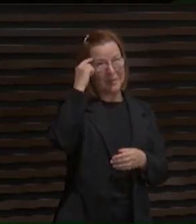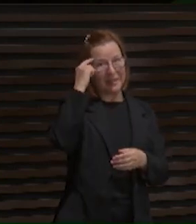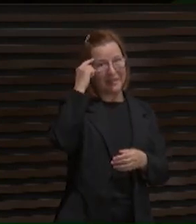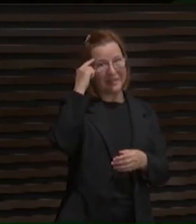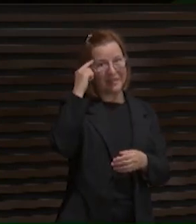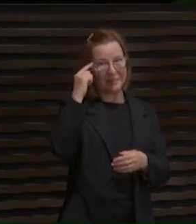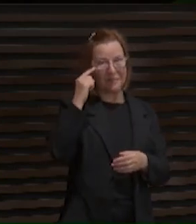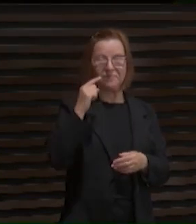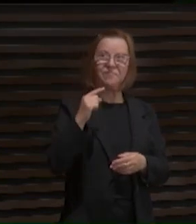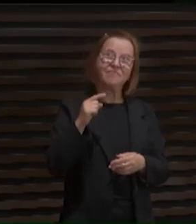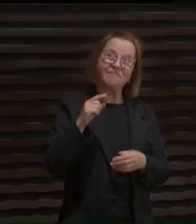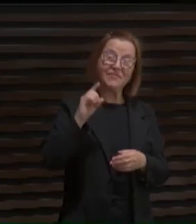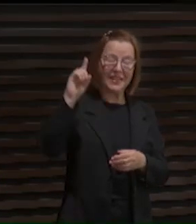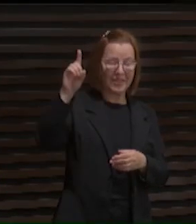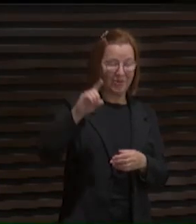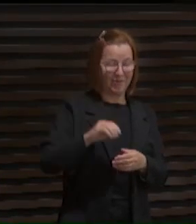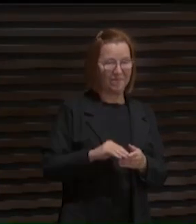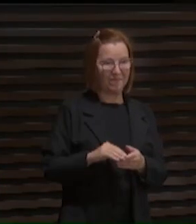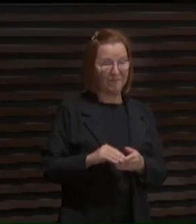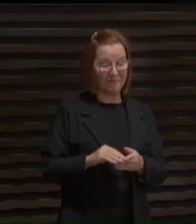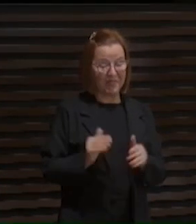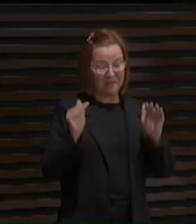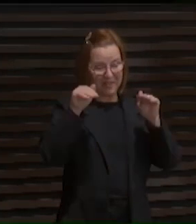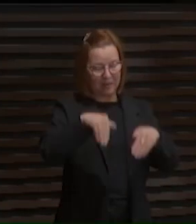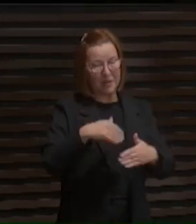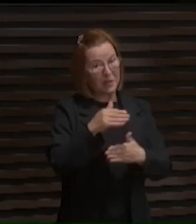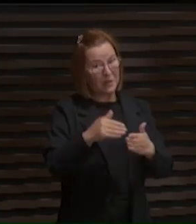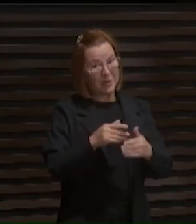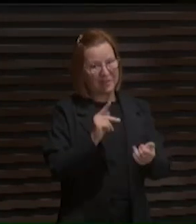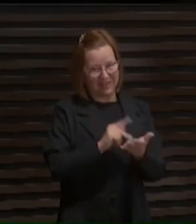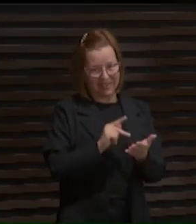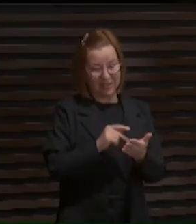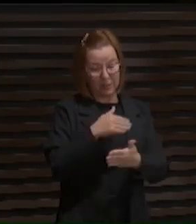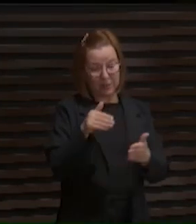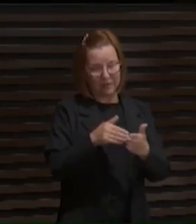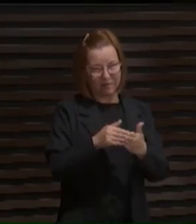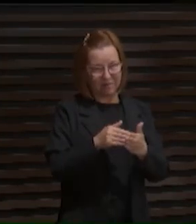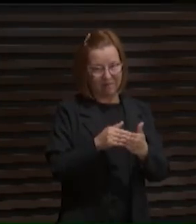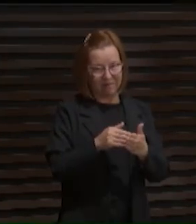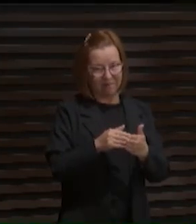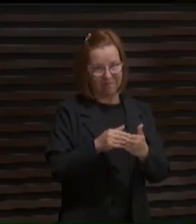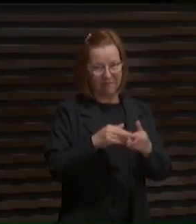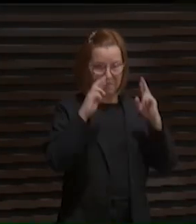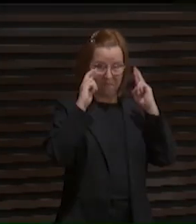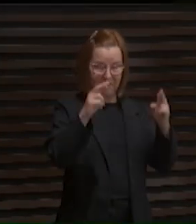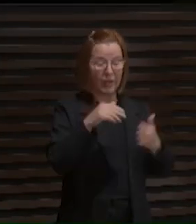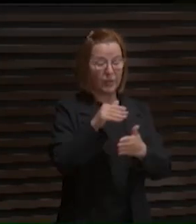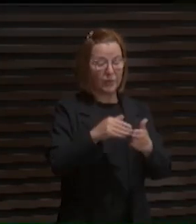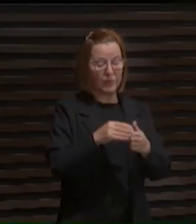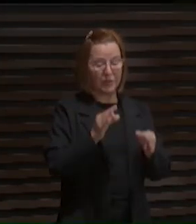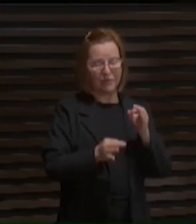4:8. Finalmente, irmãos, tudo o que é verdadeiro, tudo o que é respeitável, tudo o que